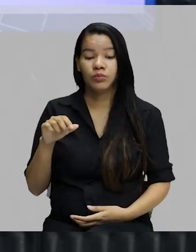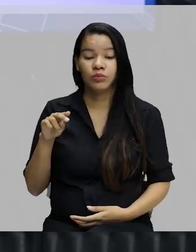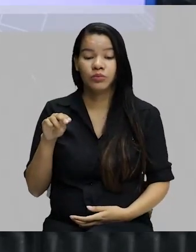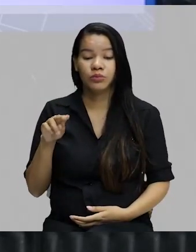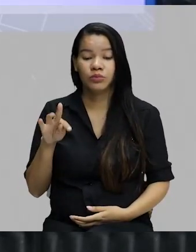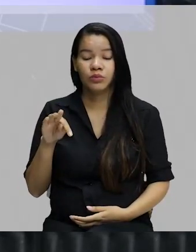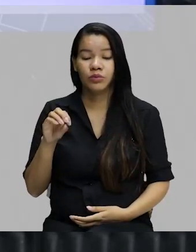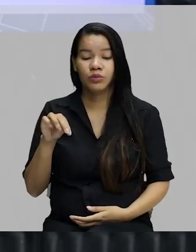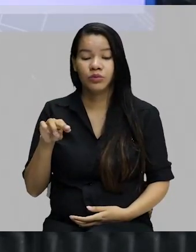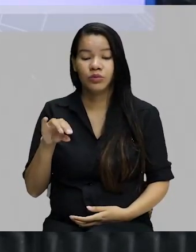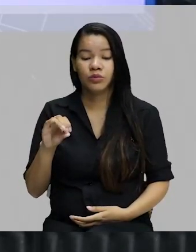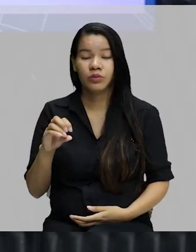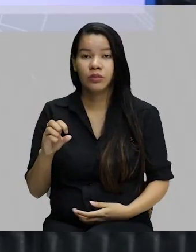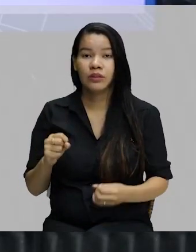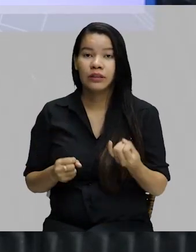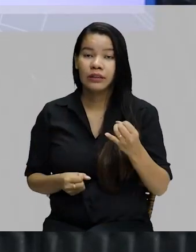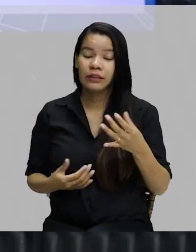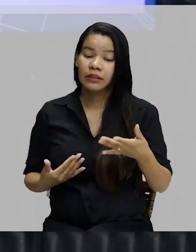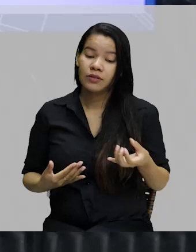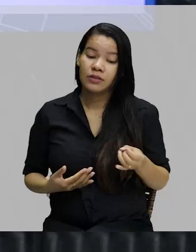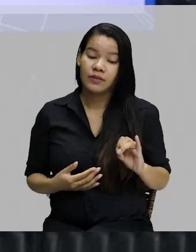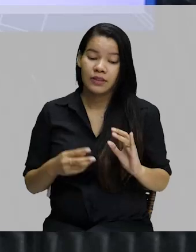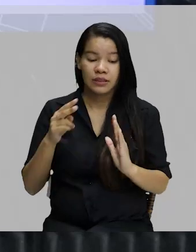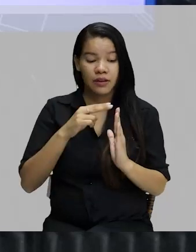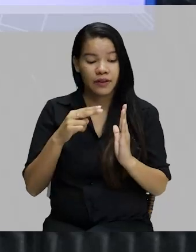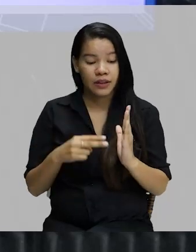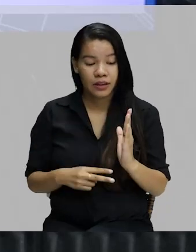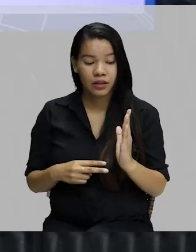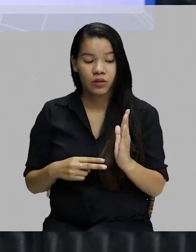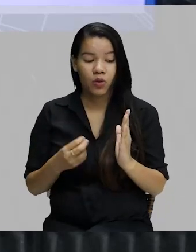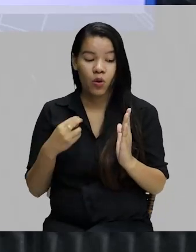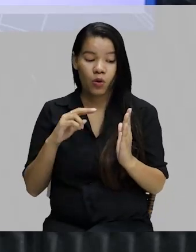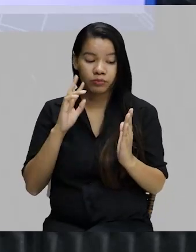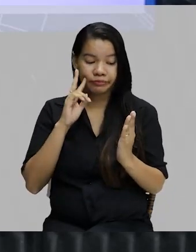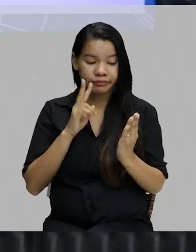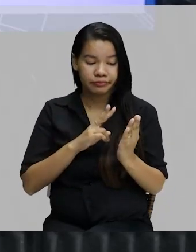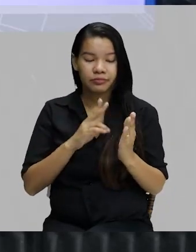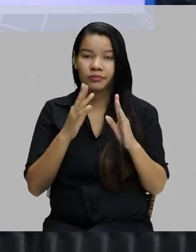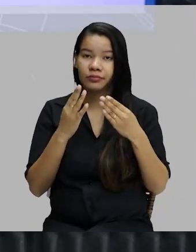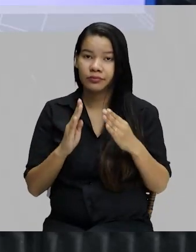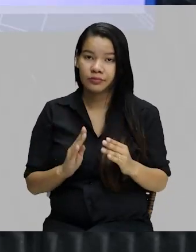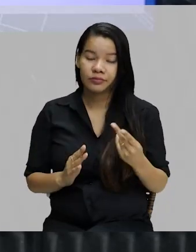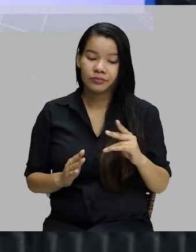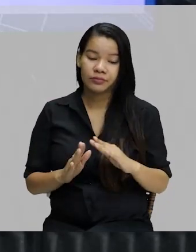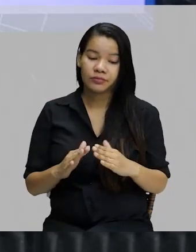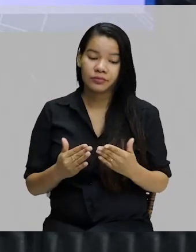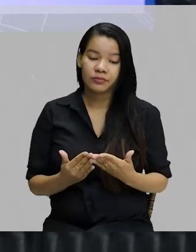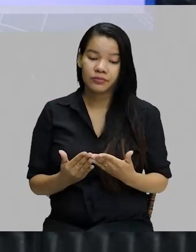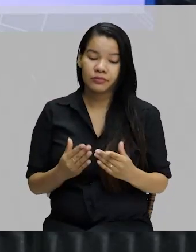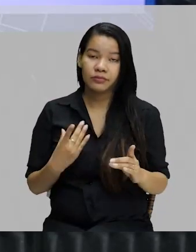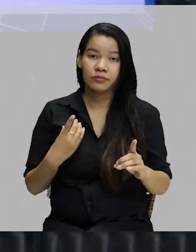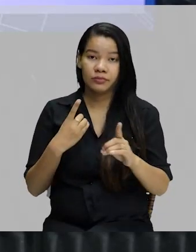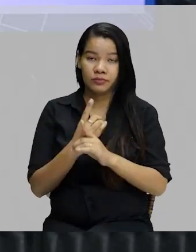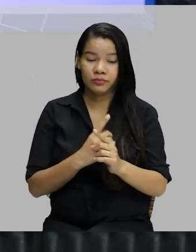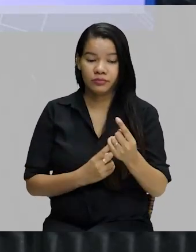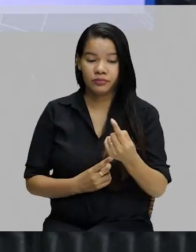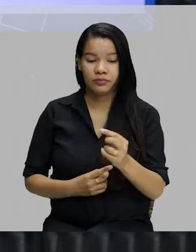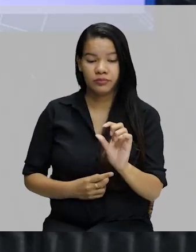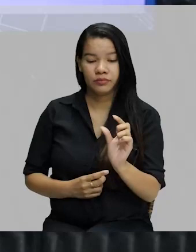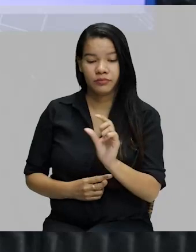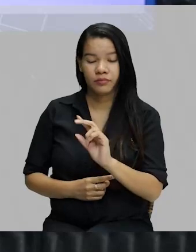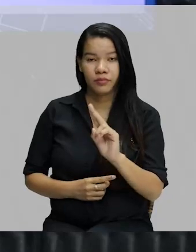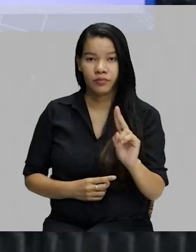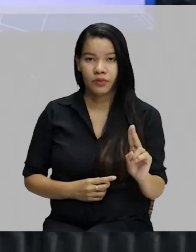livro e você se deparar com esses termos, com esses nomes, eles se tratam de elementos